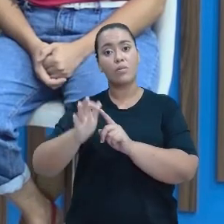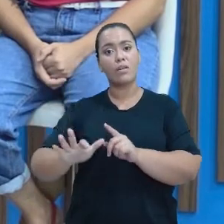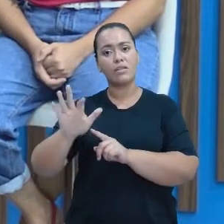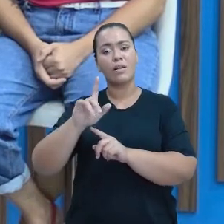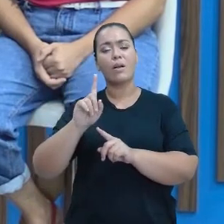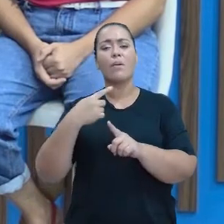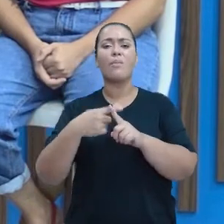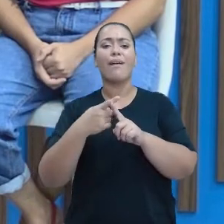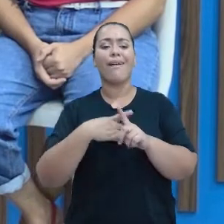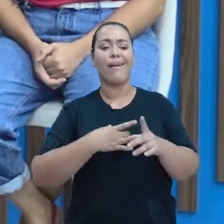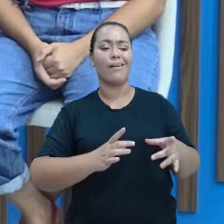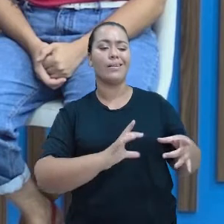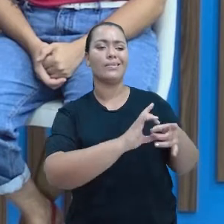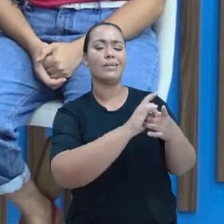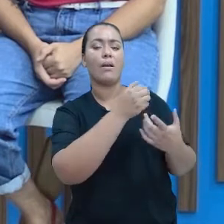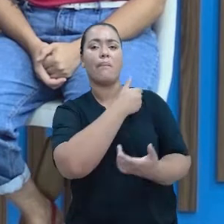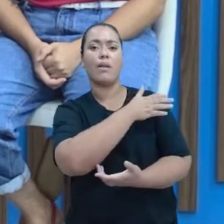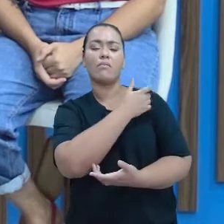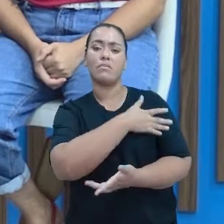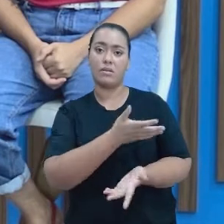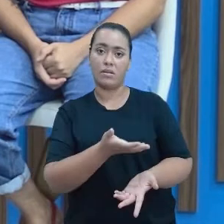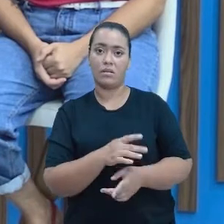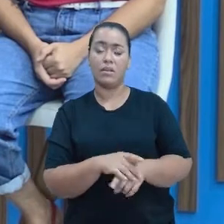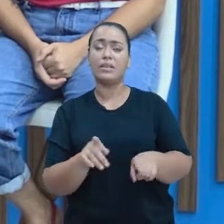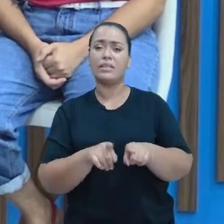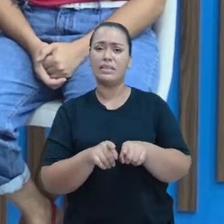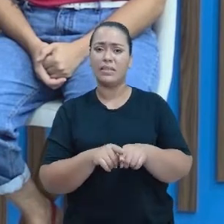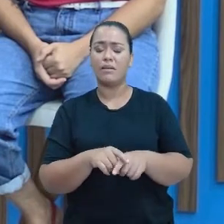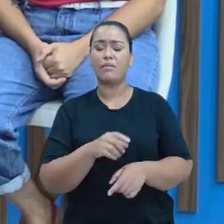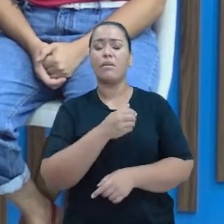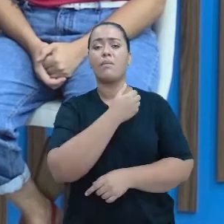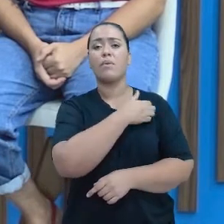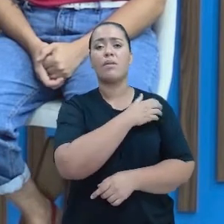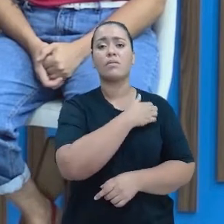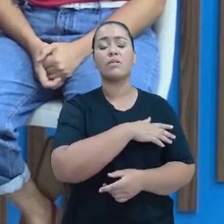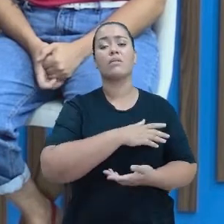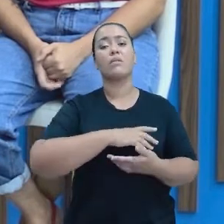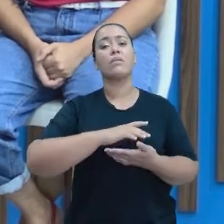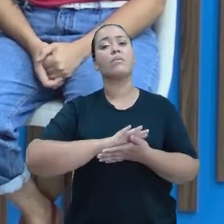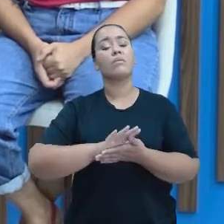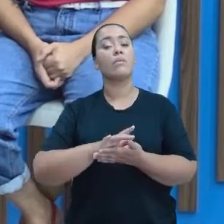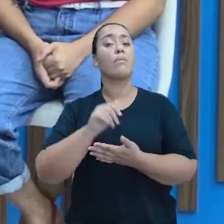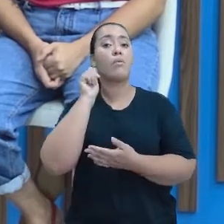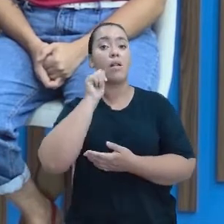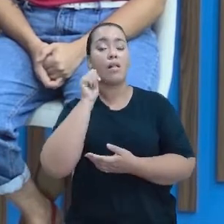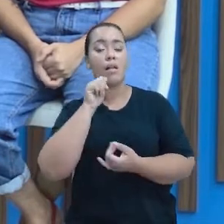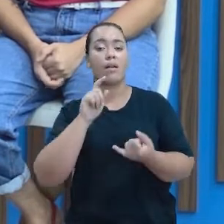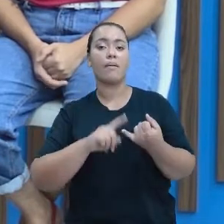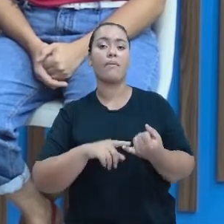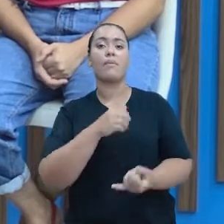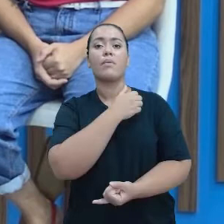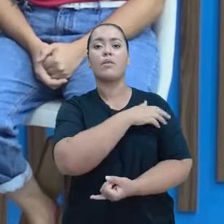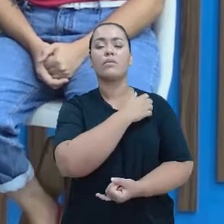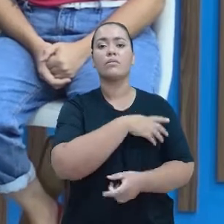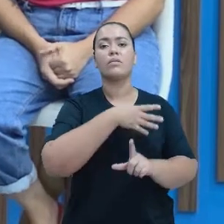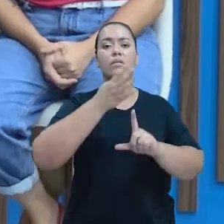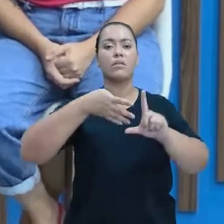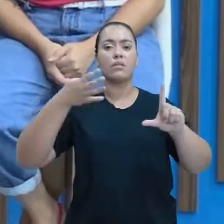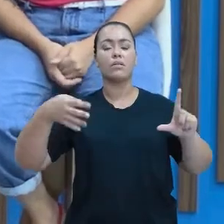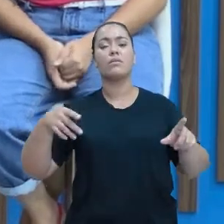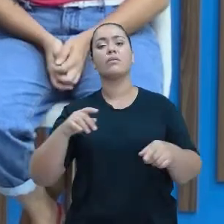atrelada a preconceitos. Preconceitos sexistas, preconceito contra as mulheres, preconceitos contra as pessoas